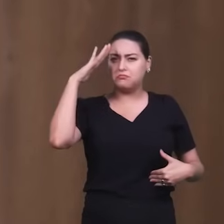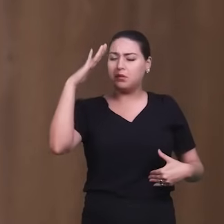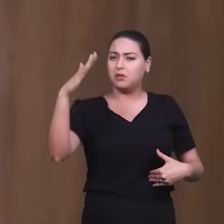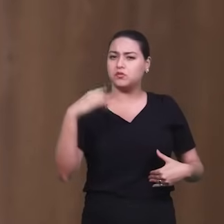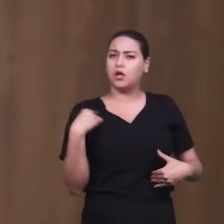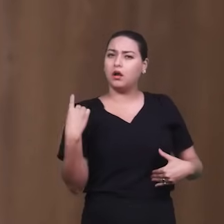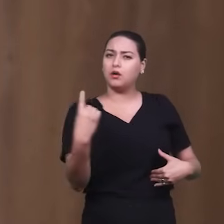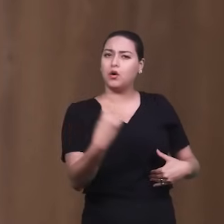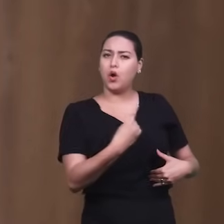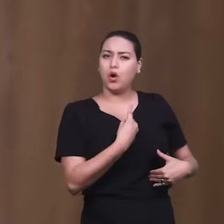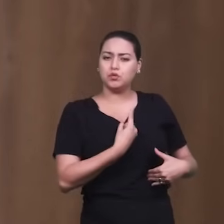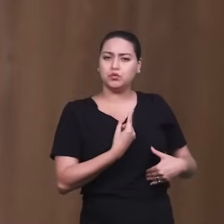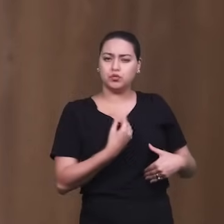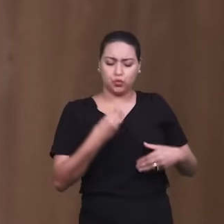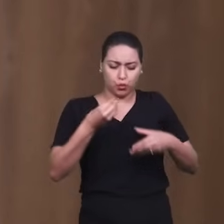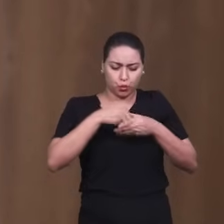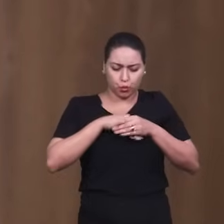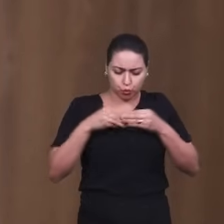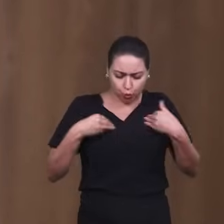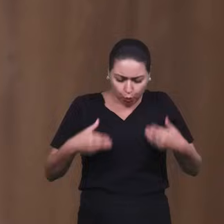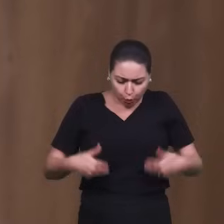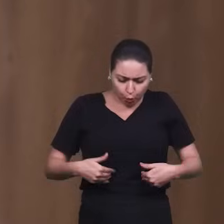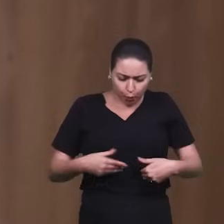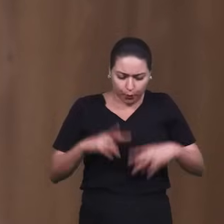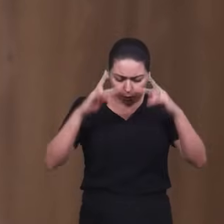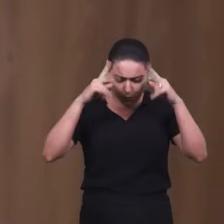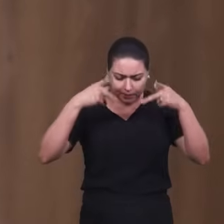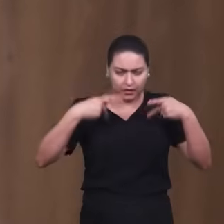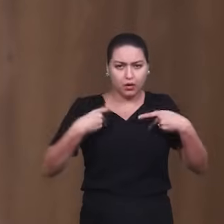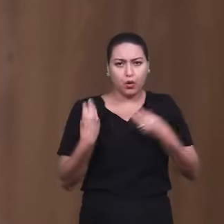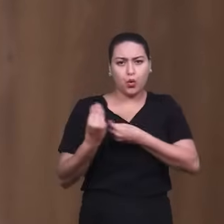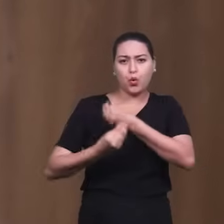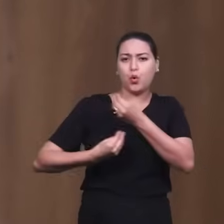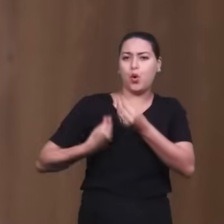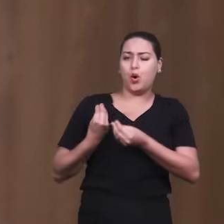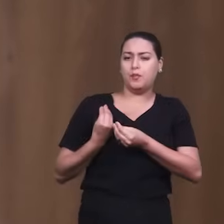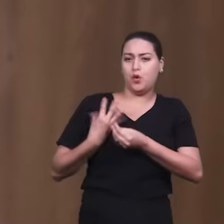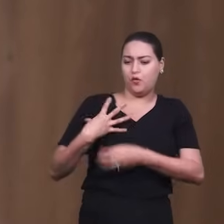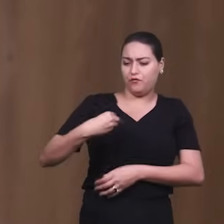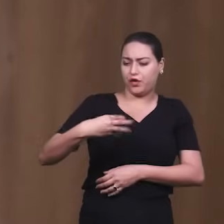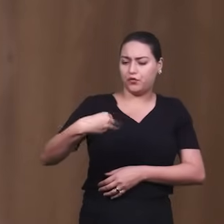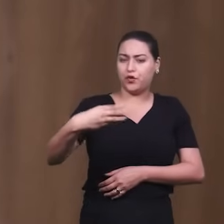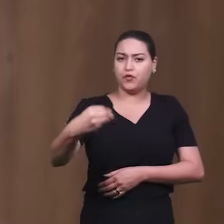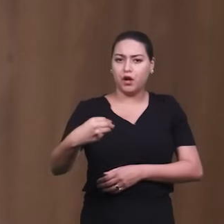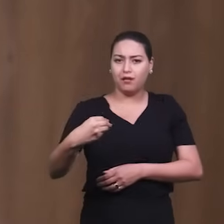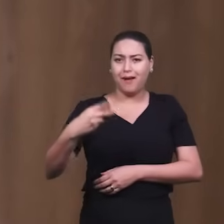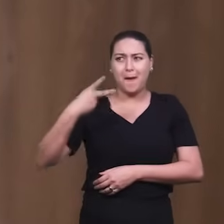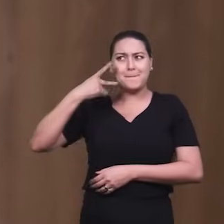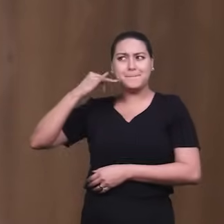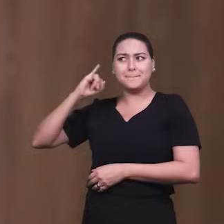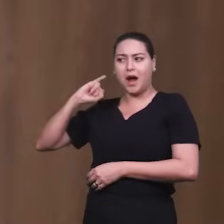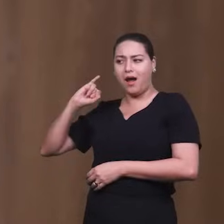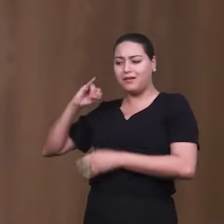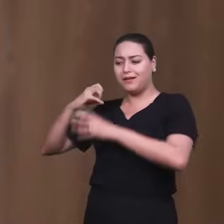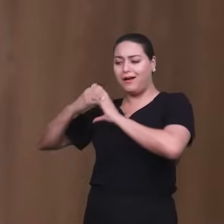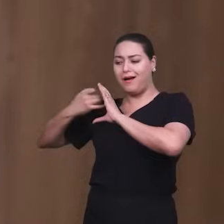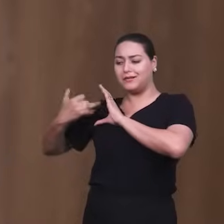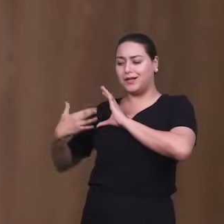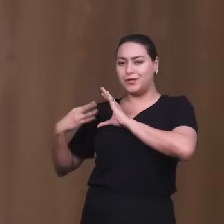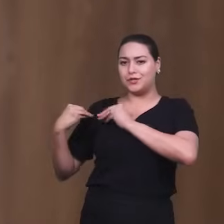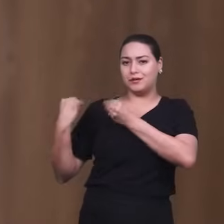físicas, principalmente ligado a nós, né, no organismo humano, como que essas características físicas elas